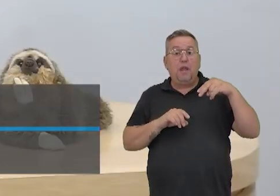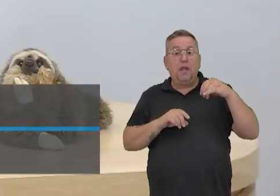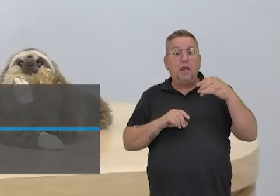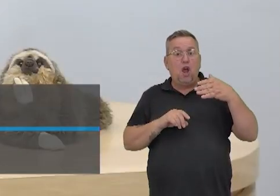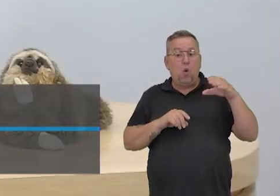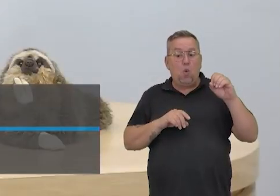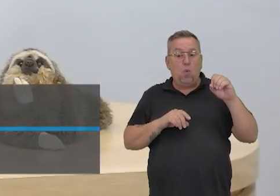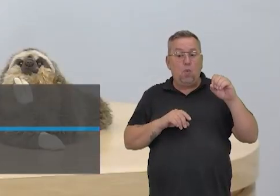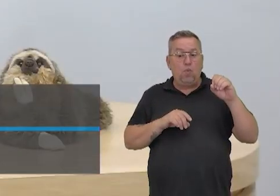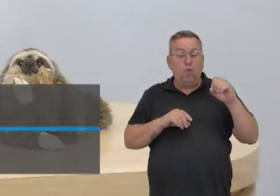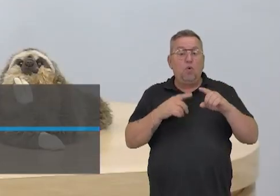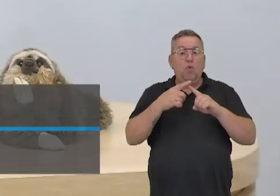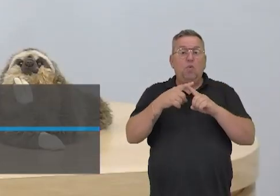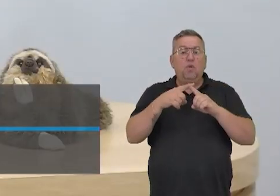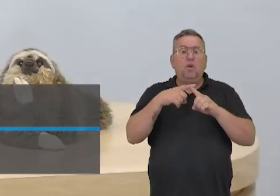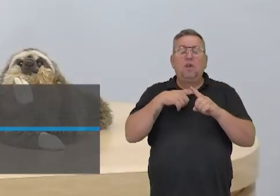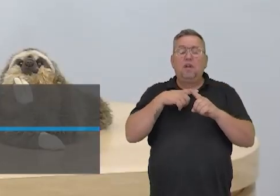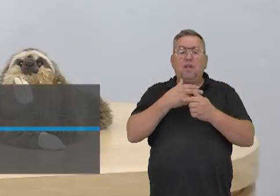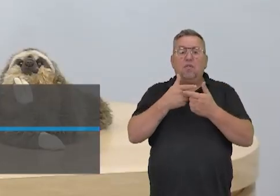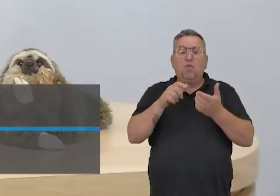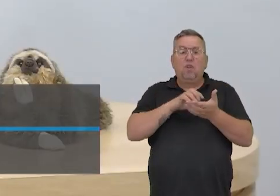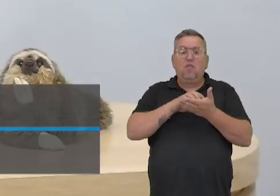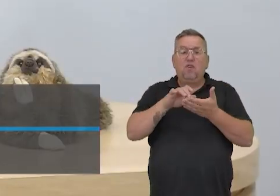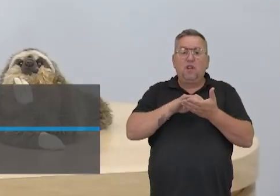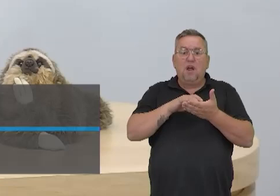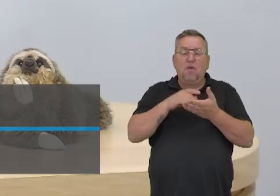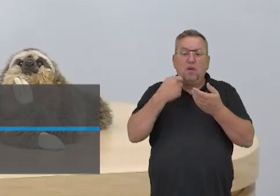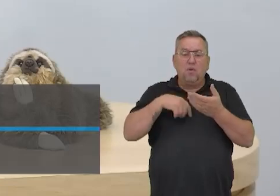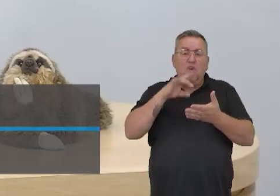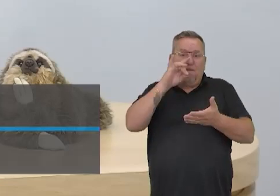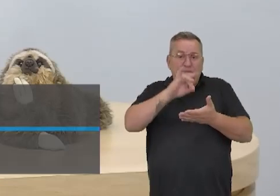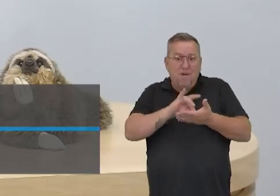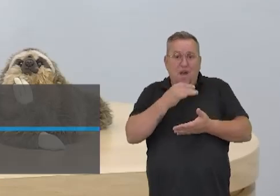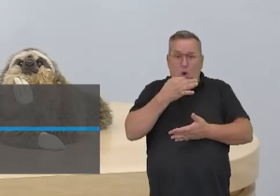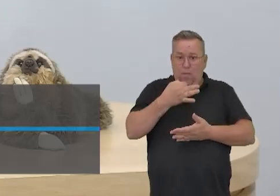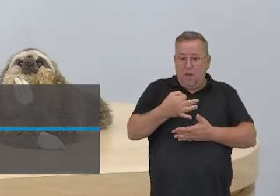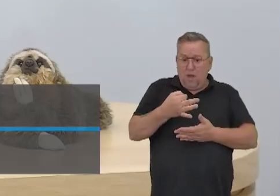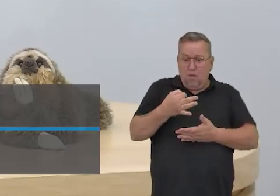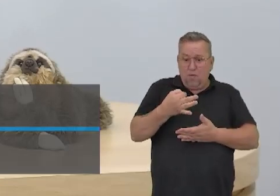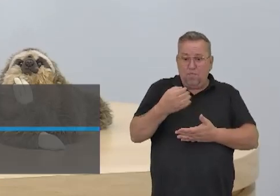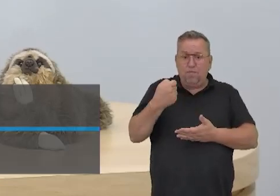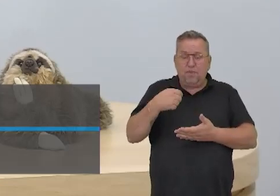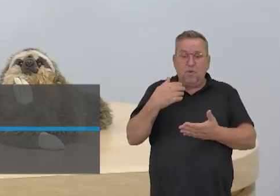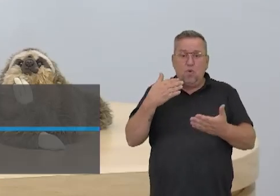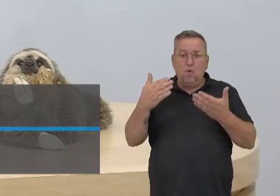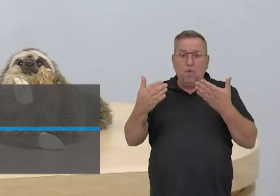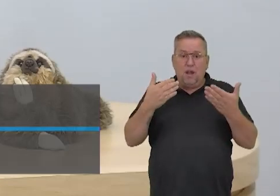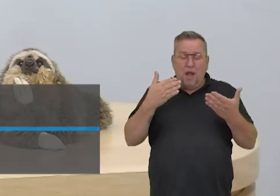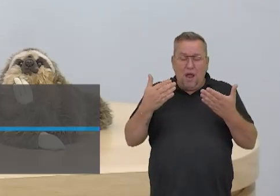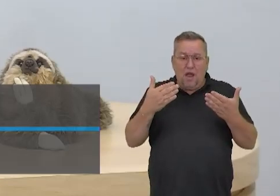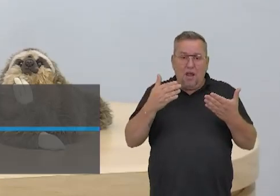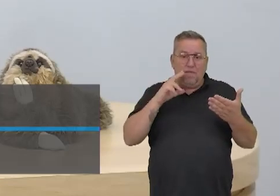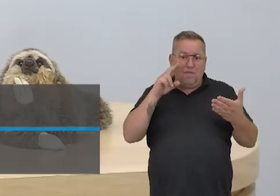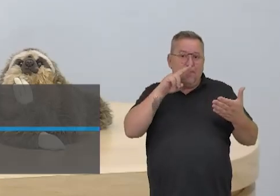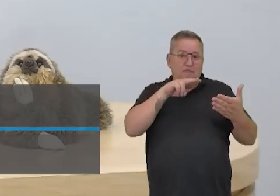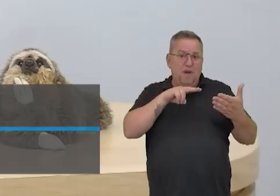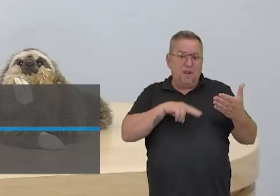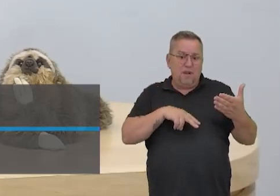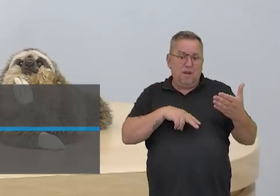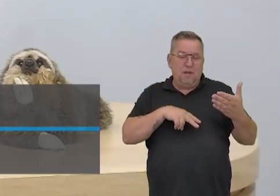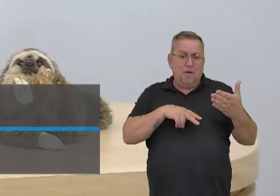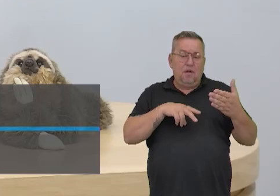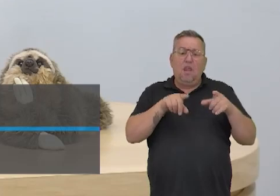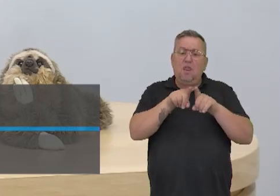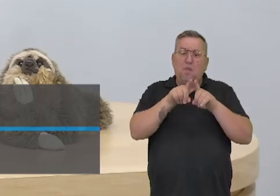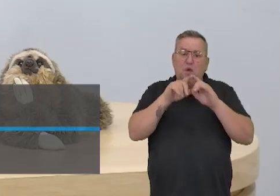questão digital mesmo. Sim. Então, muitos sites não trazem a diferença entre um artigo de opinião e uma notícia.